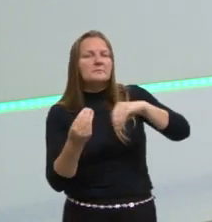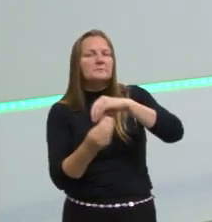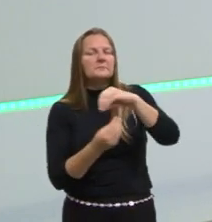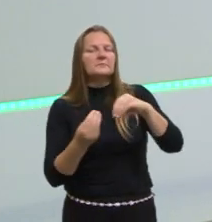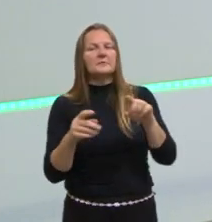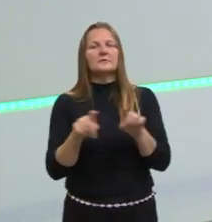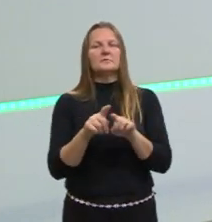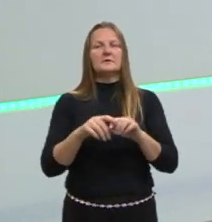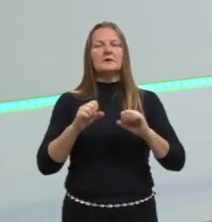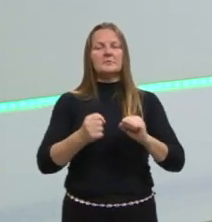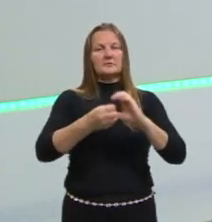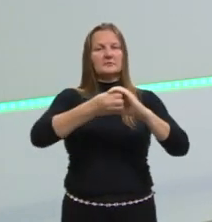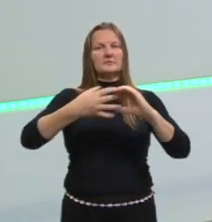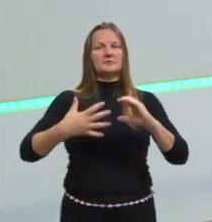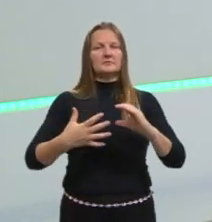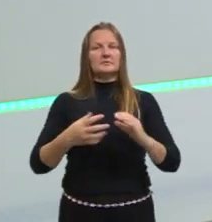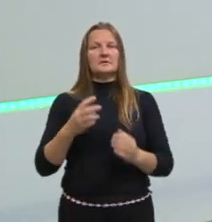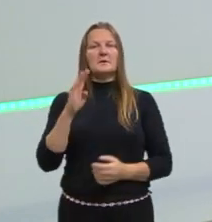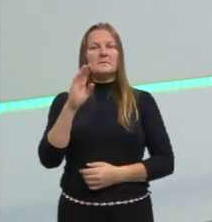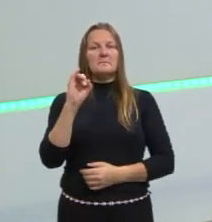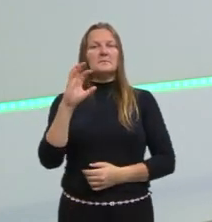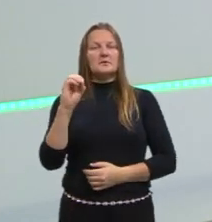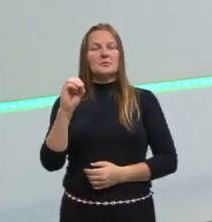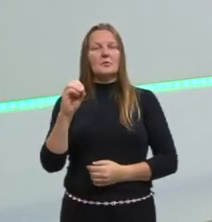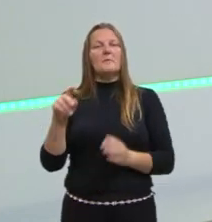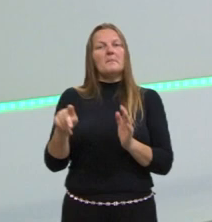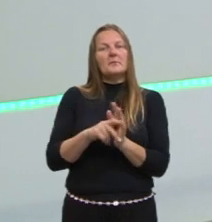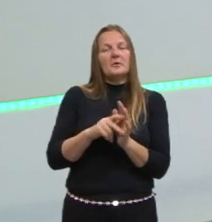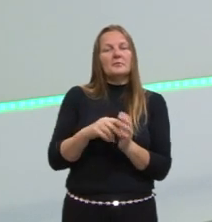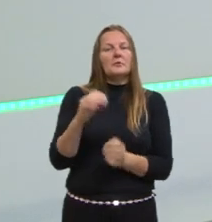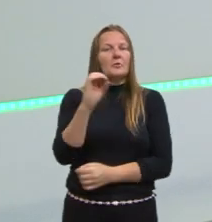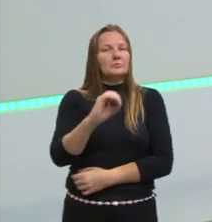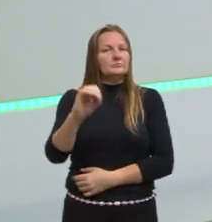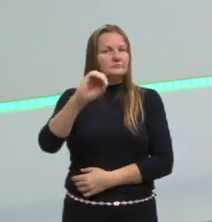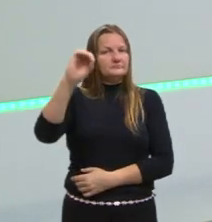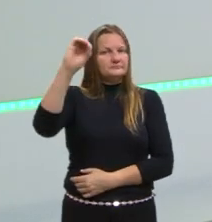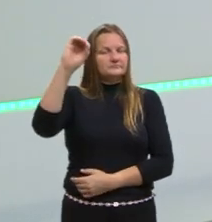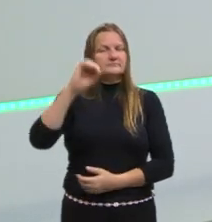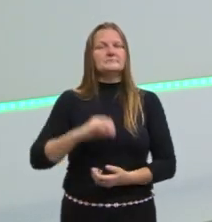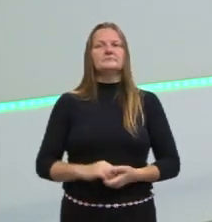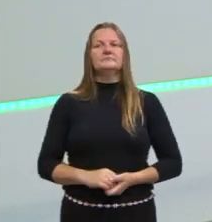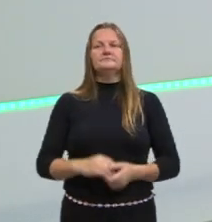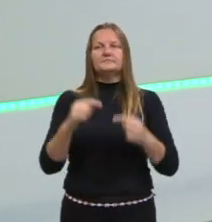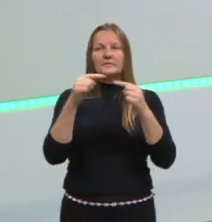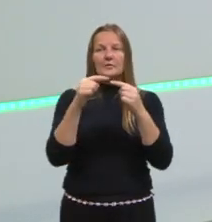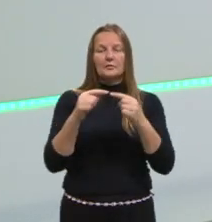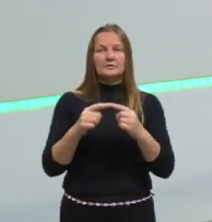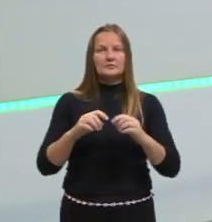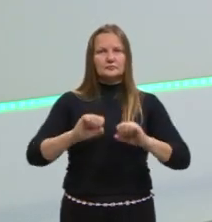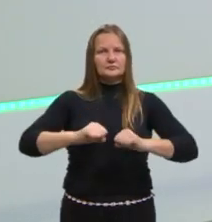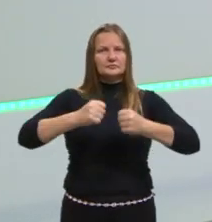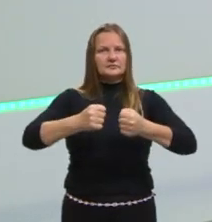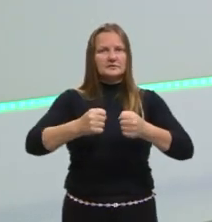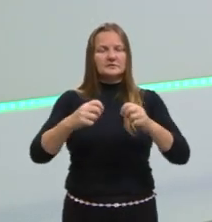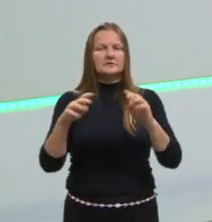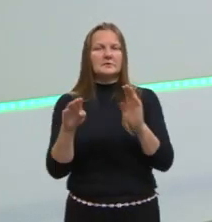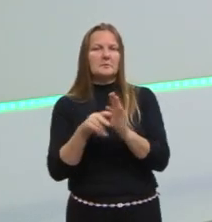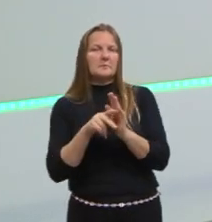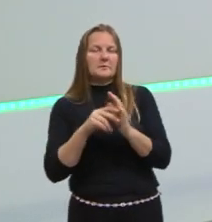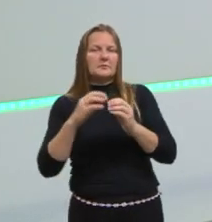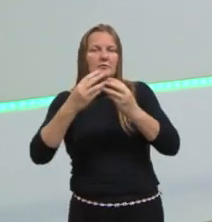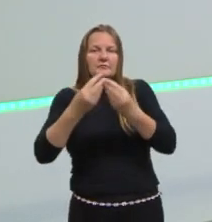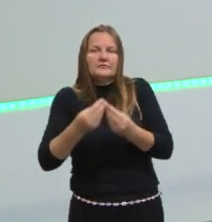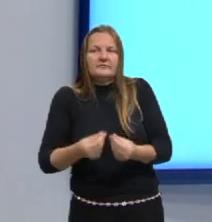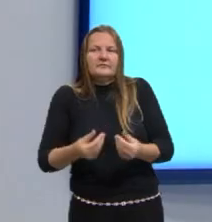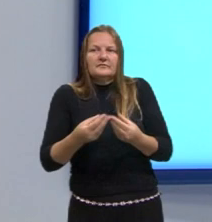também tem essa de ser biodegradável que seria excelente nessa combinação entre a resistência e a biodegrabilidade